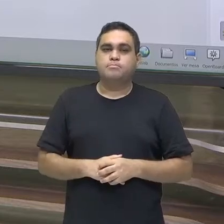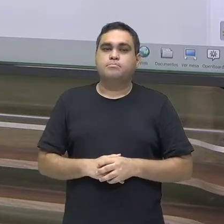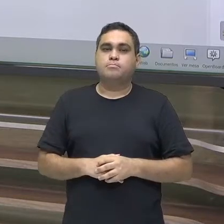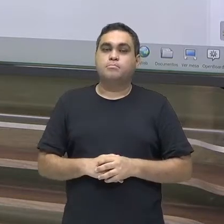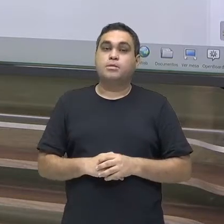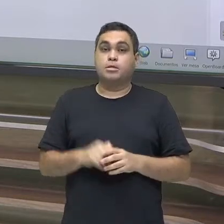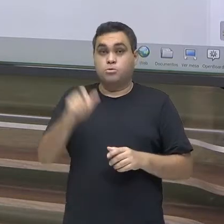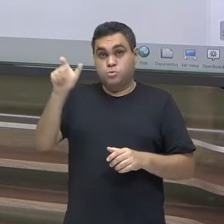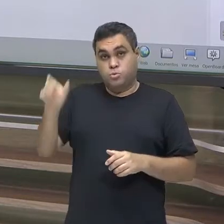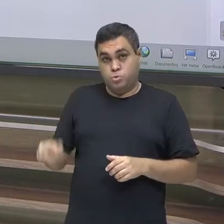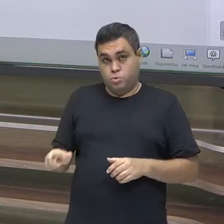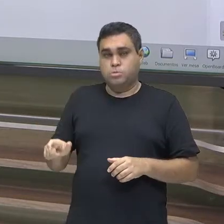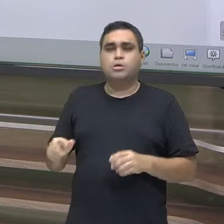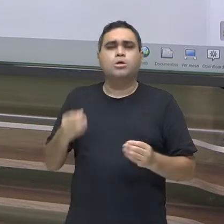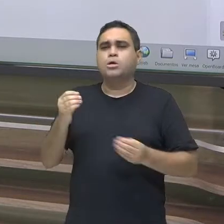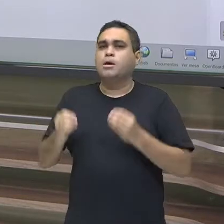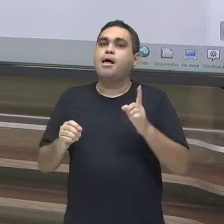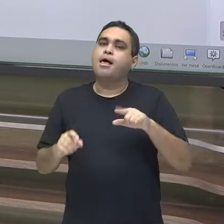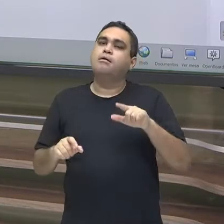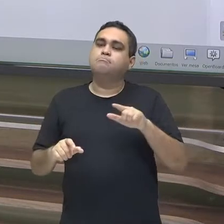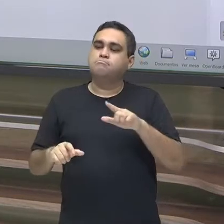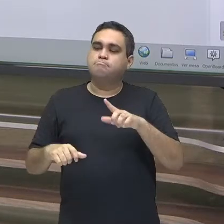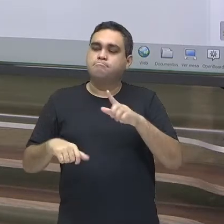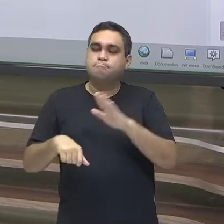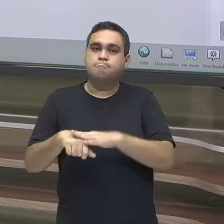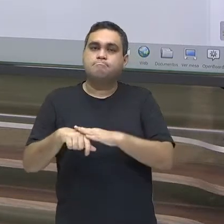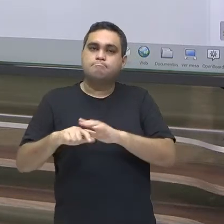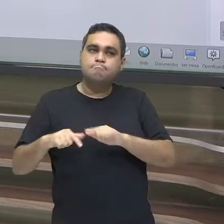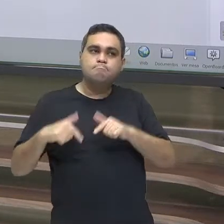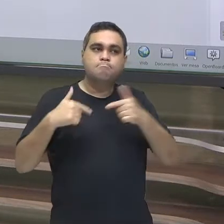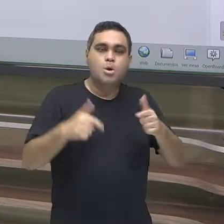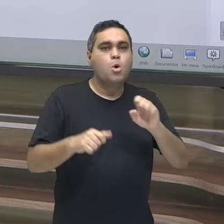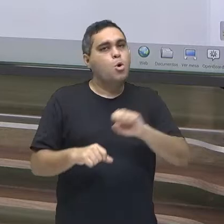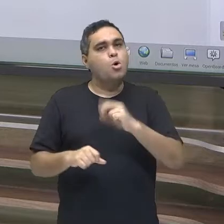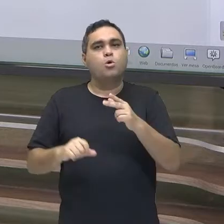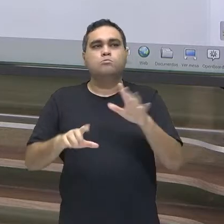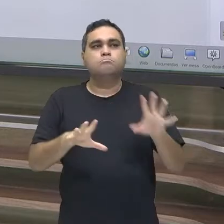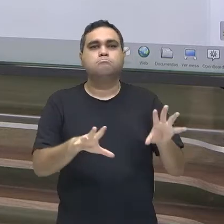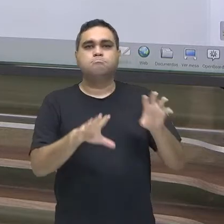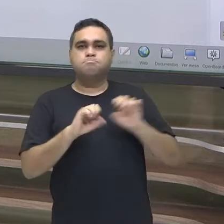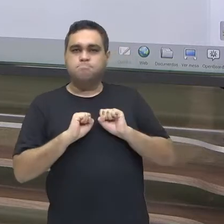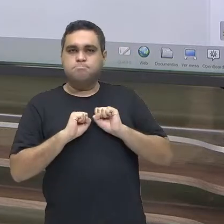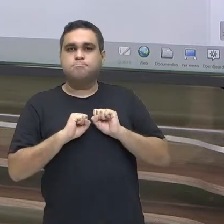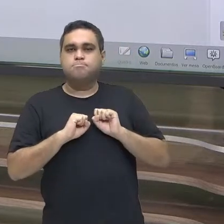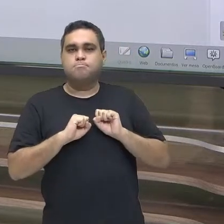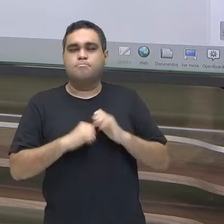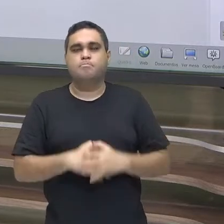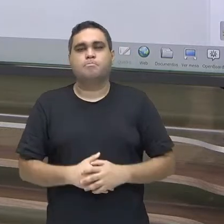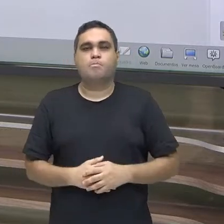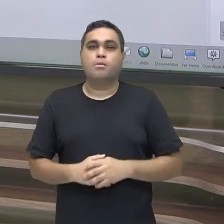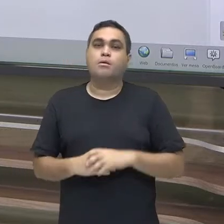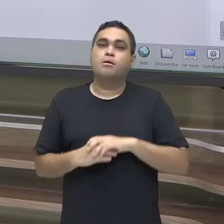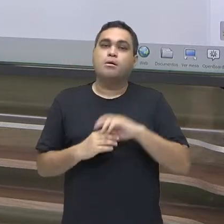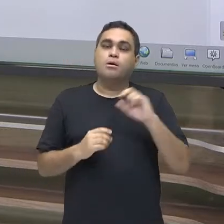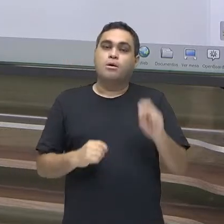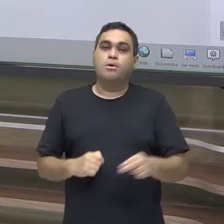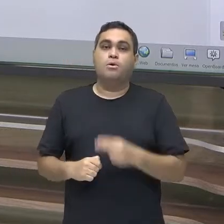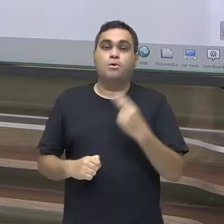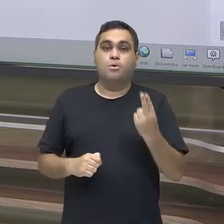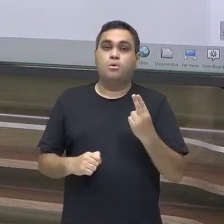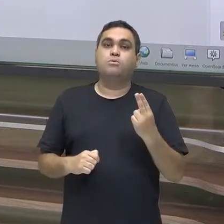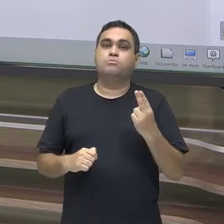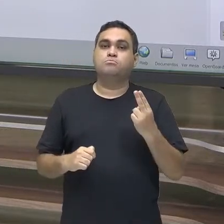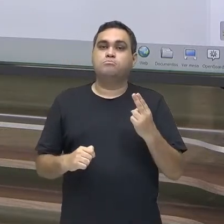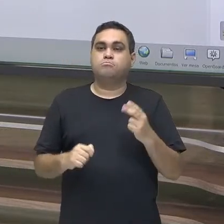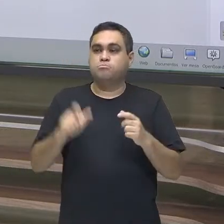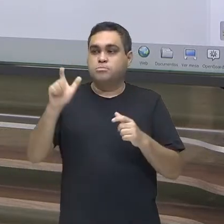Sujeito é o ser que pratica ou recebe a ação verbal, correto? Ou aquele termo que está concordando